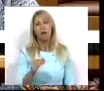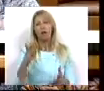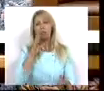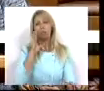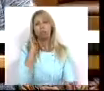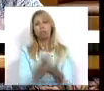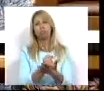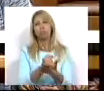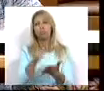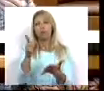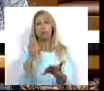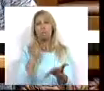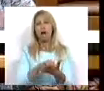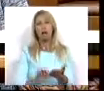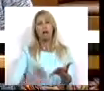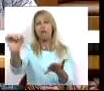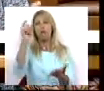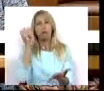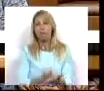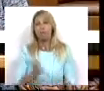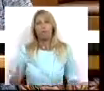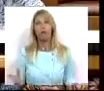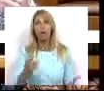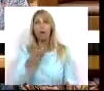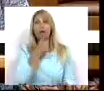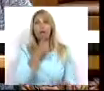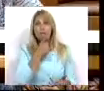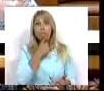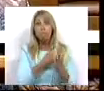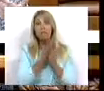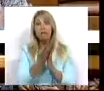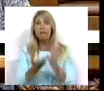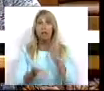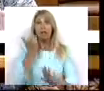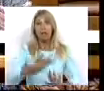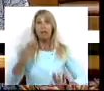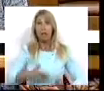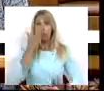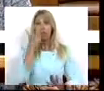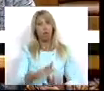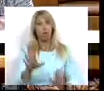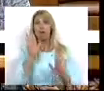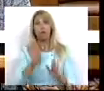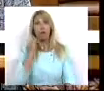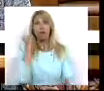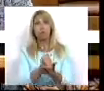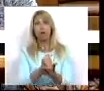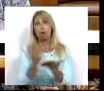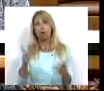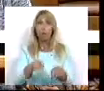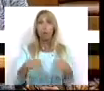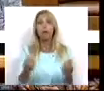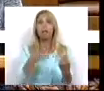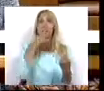sigla. A medida que tira direito aos reformados fica com a mesma sigla do partido que se dizia